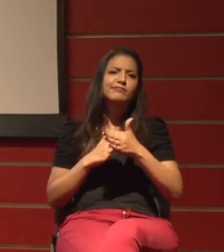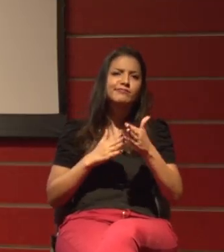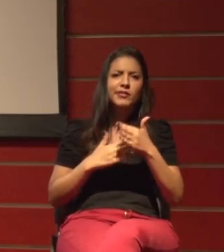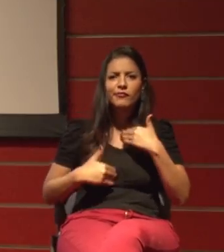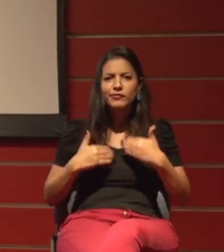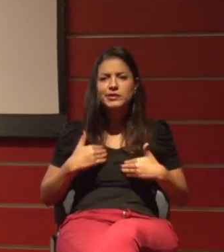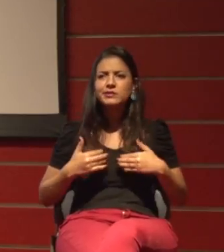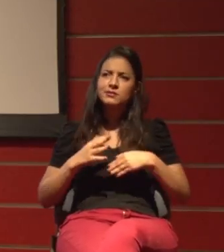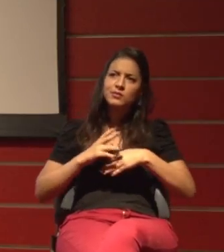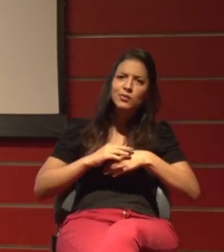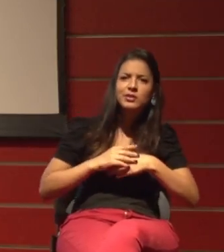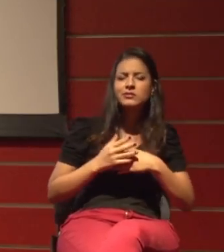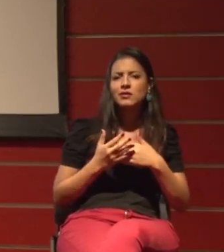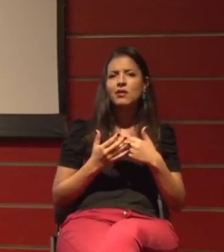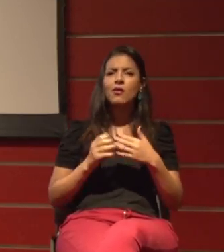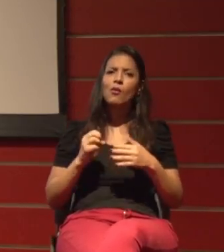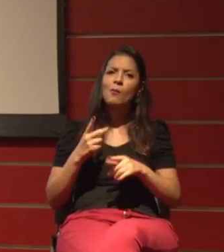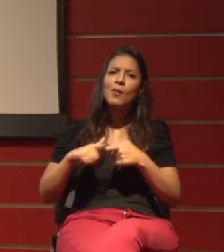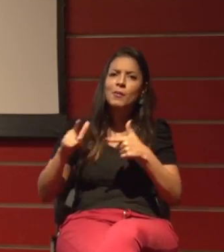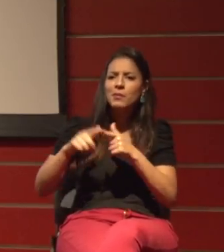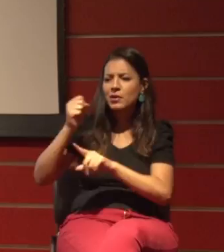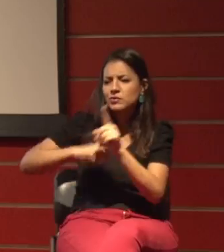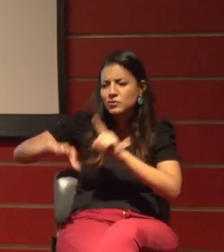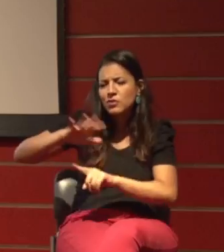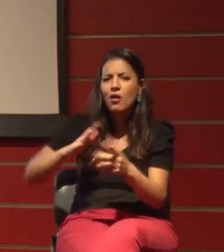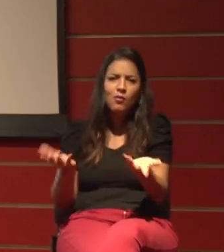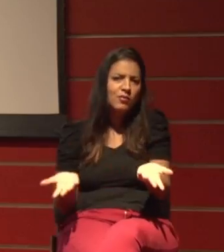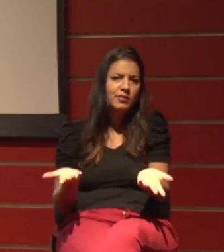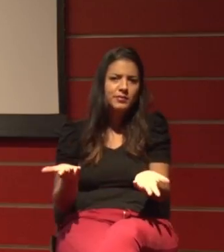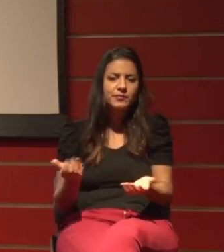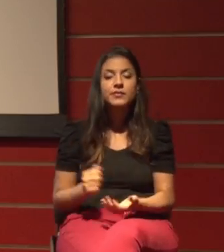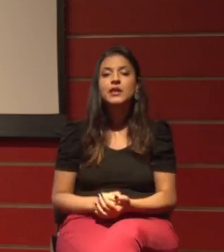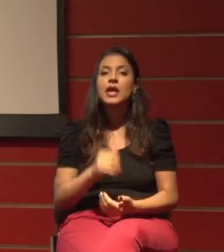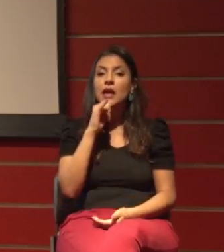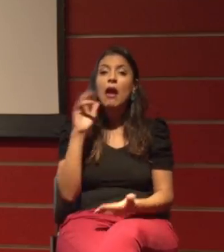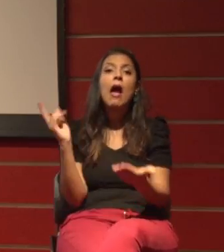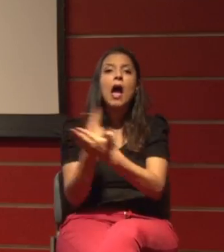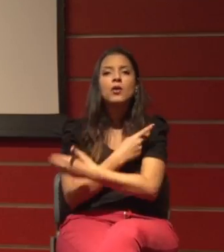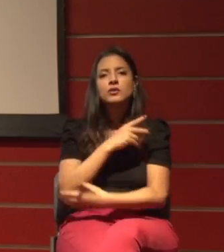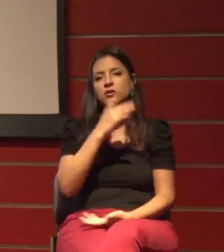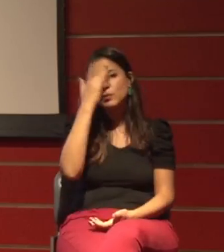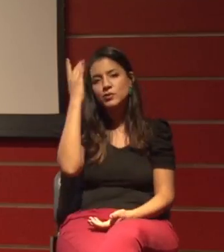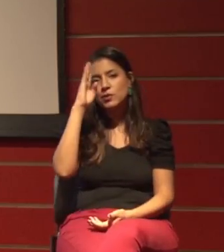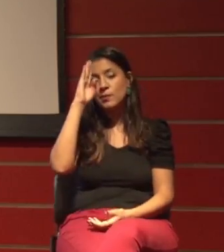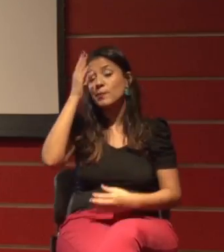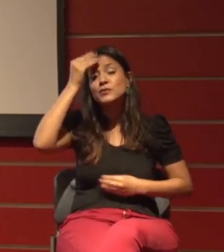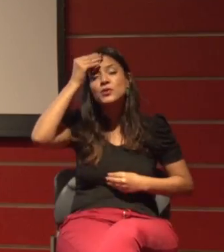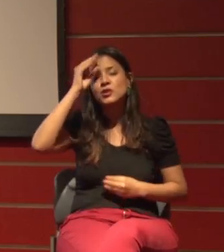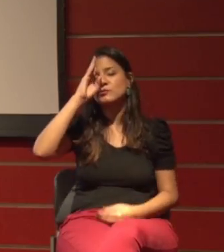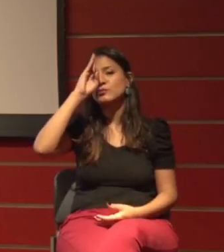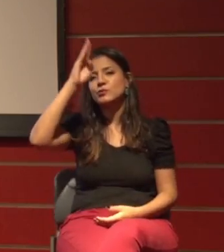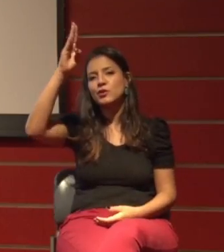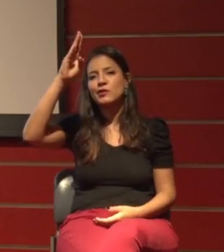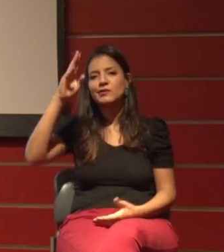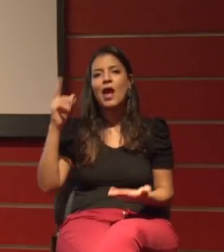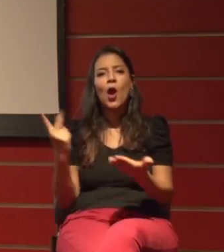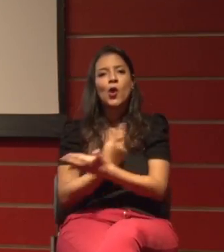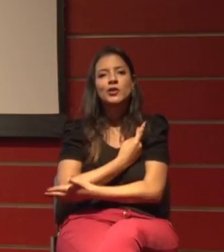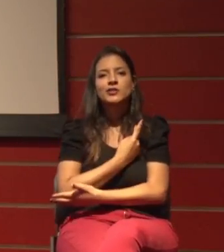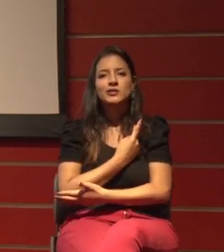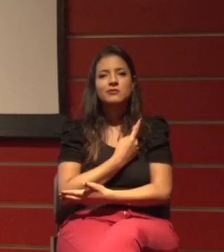né então um um protagonista que por exemplo fica até plégico e precisa superar eh